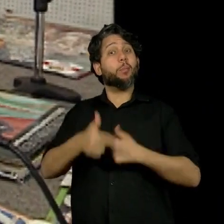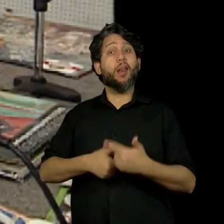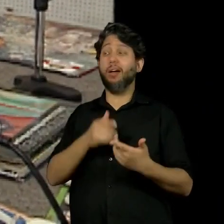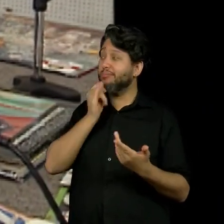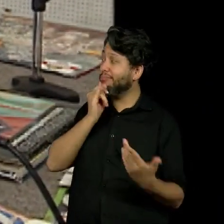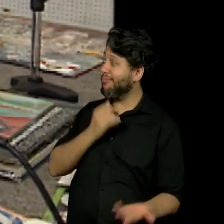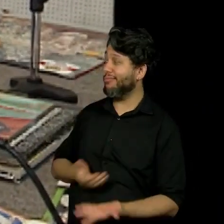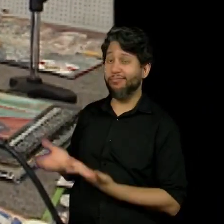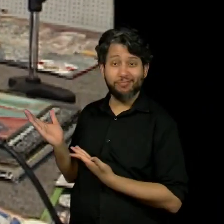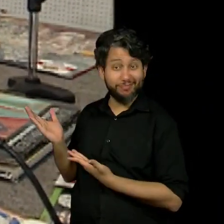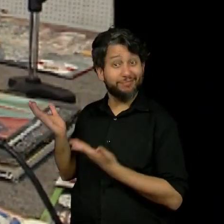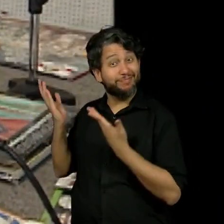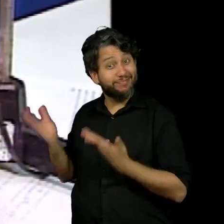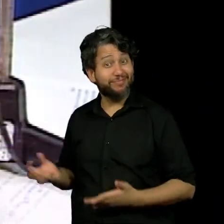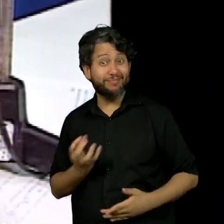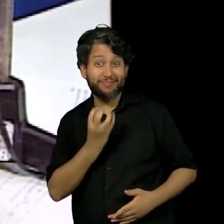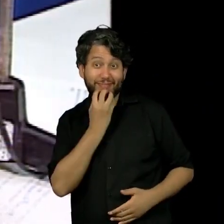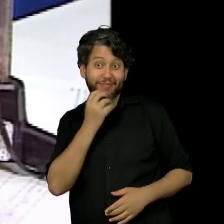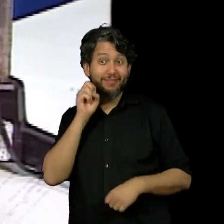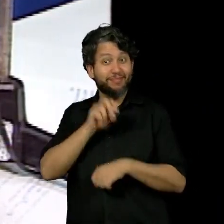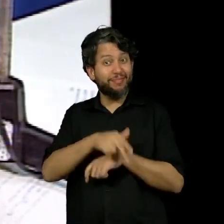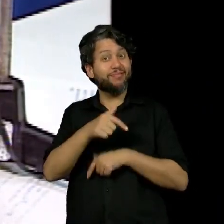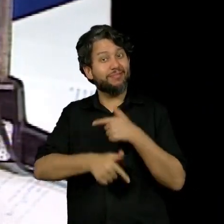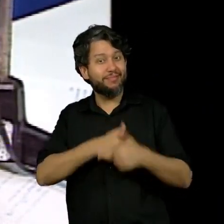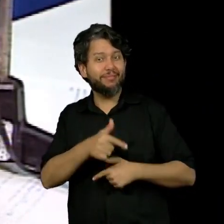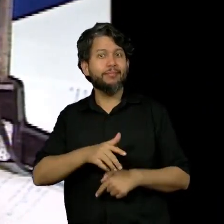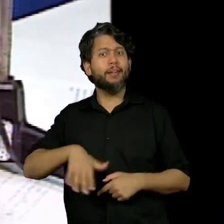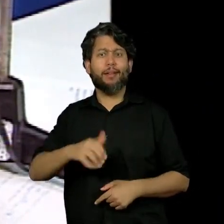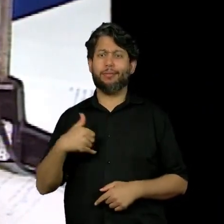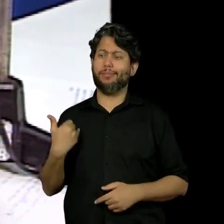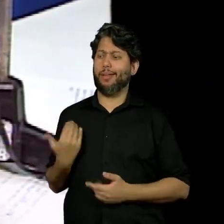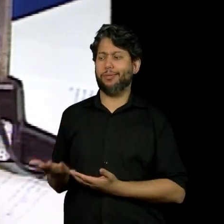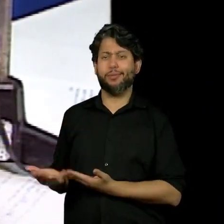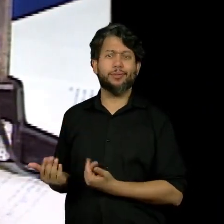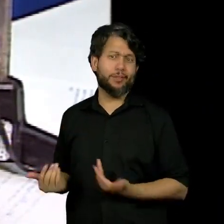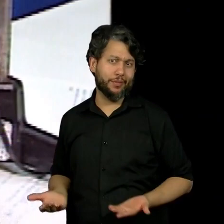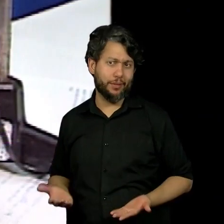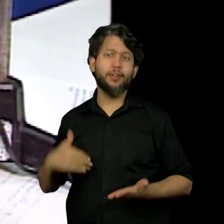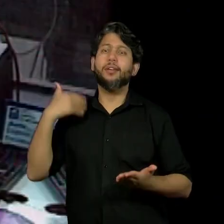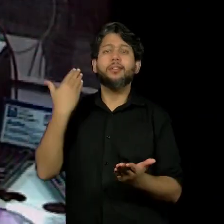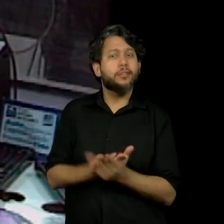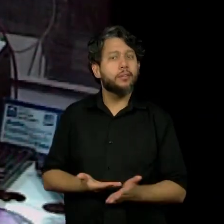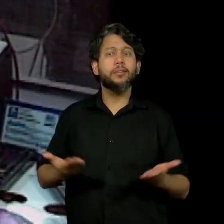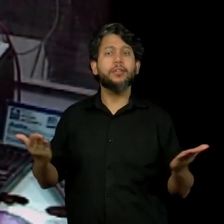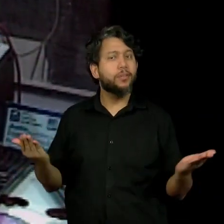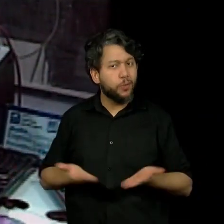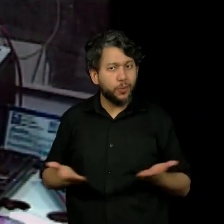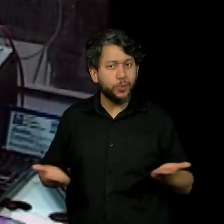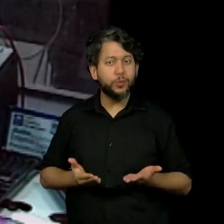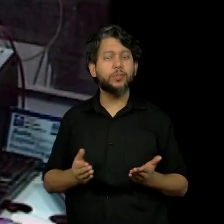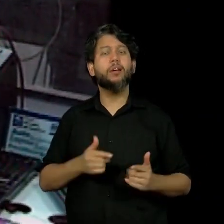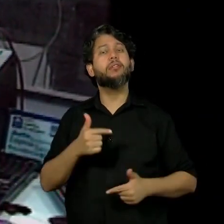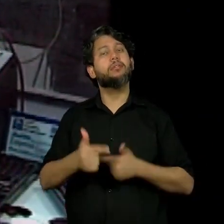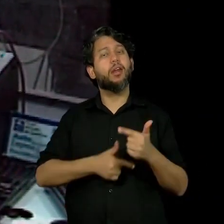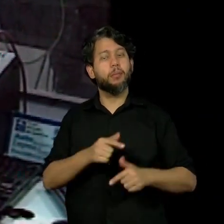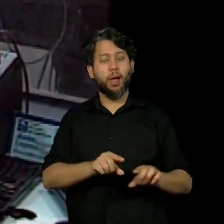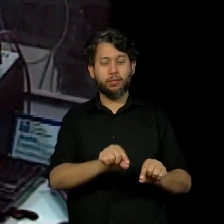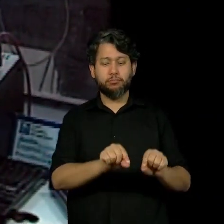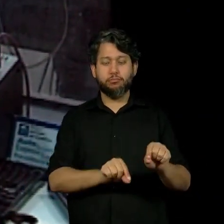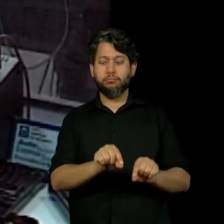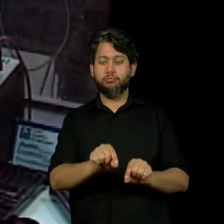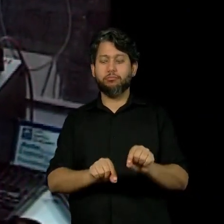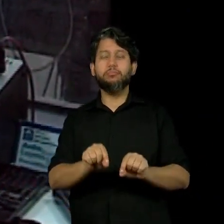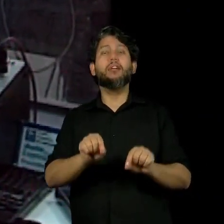que ingressou nesse importante veículo de comunicação ainda jovem e até hoje comanda o Samba Pé